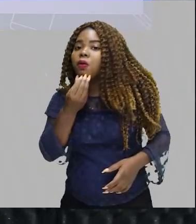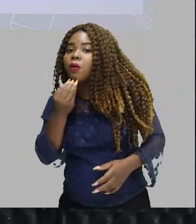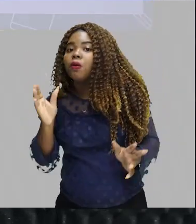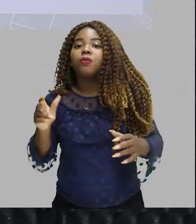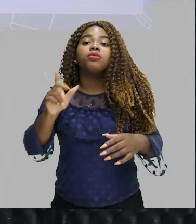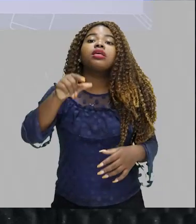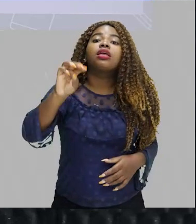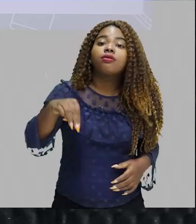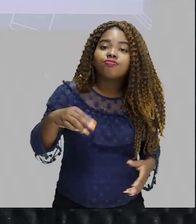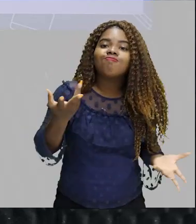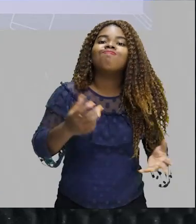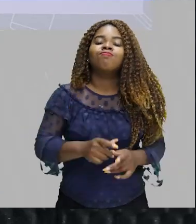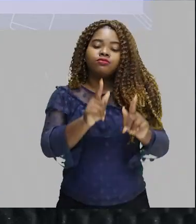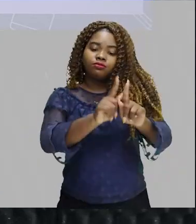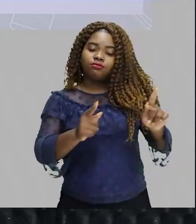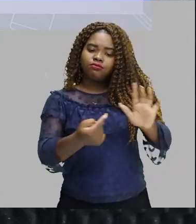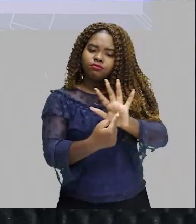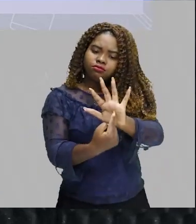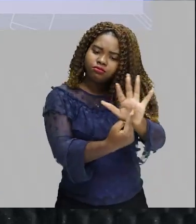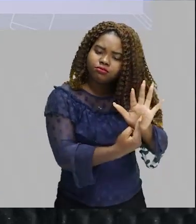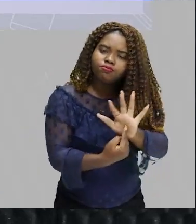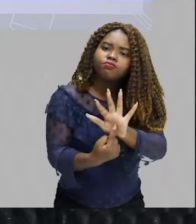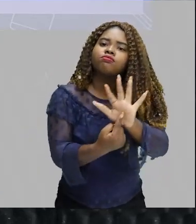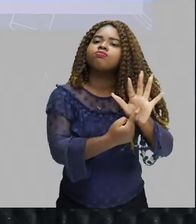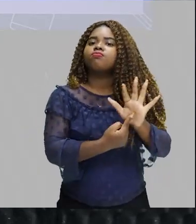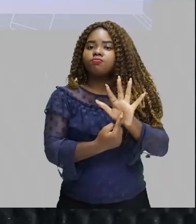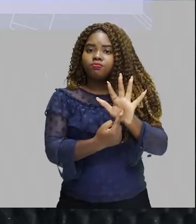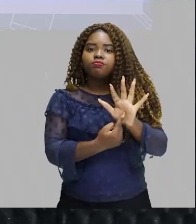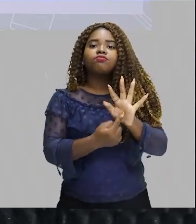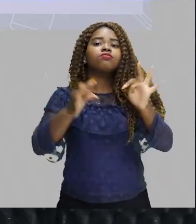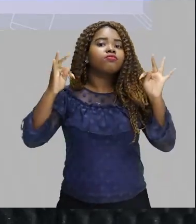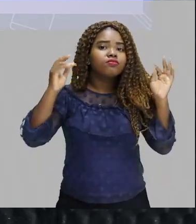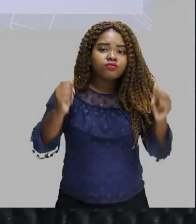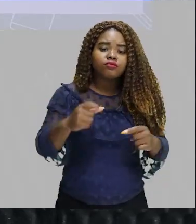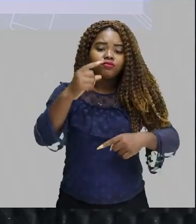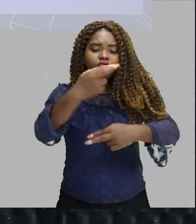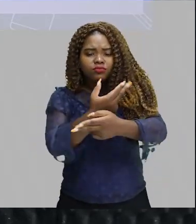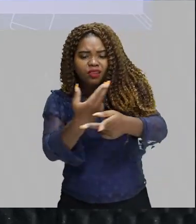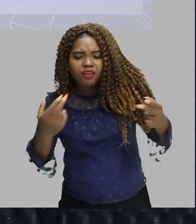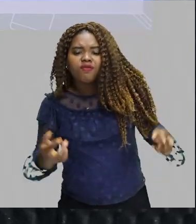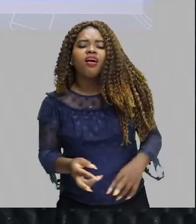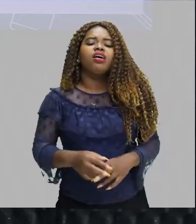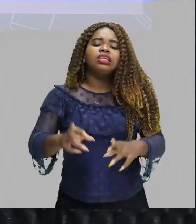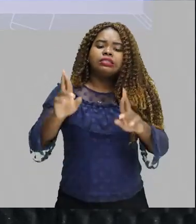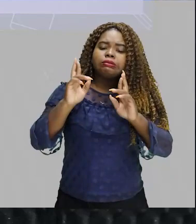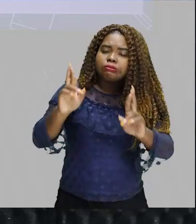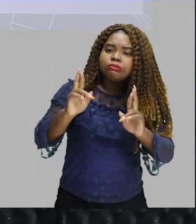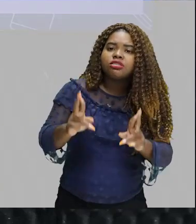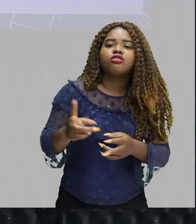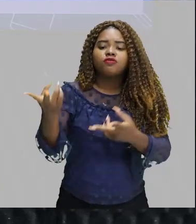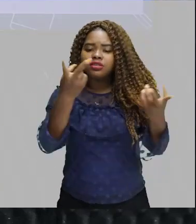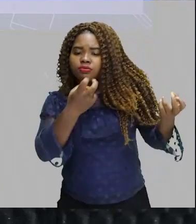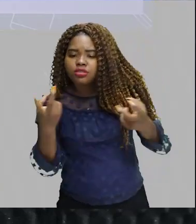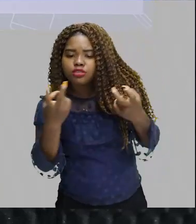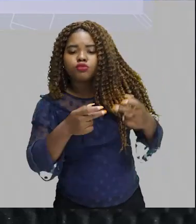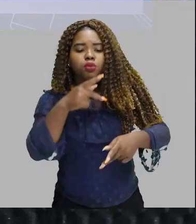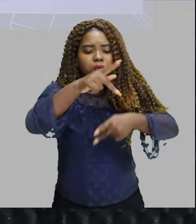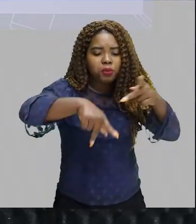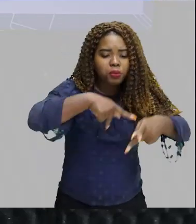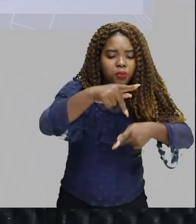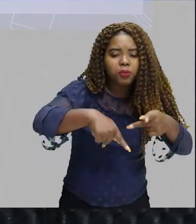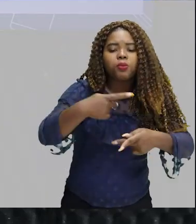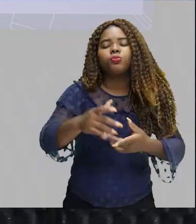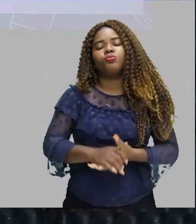gráfico, galera, que vai te dar um norte sobre variadas perspectivas de uma população acerca das